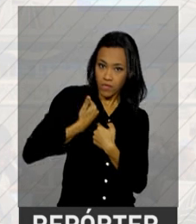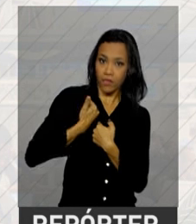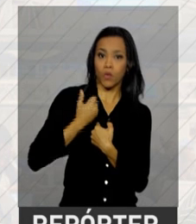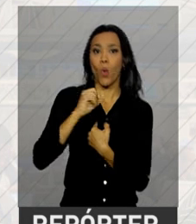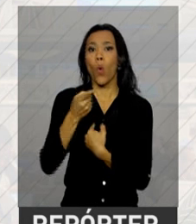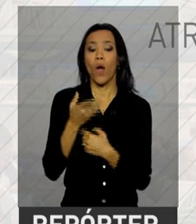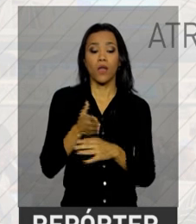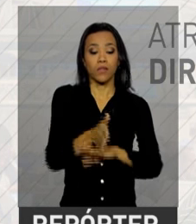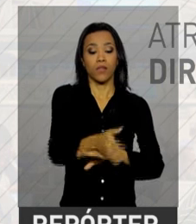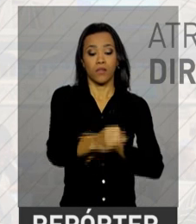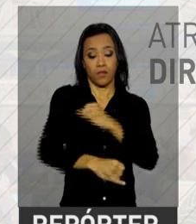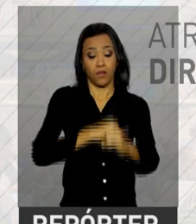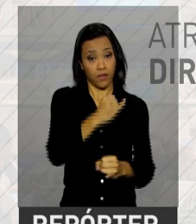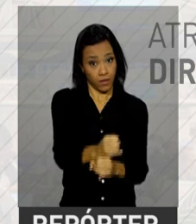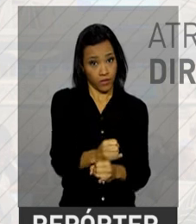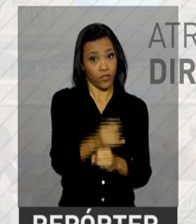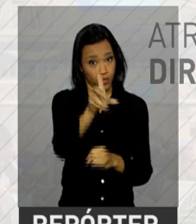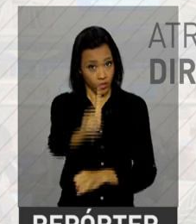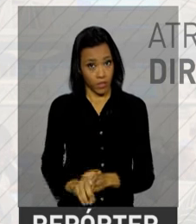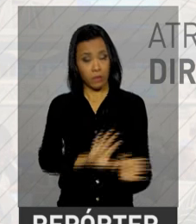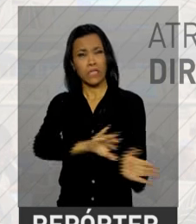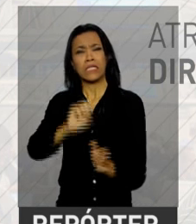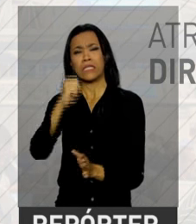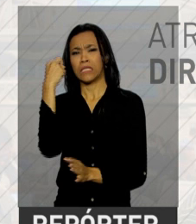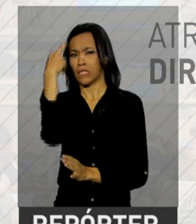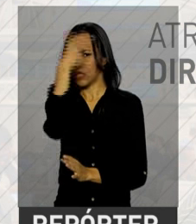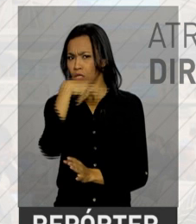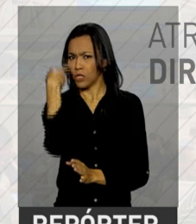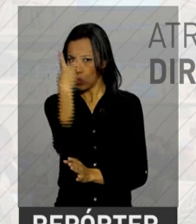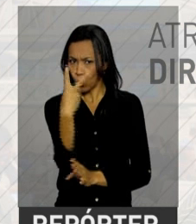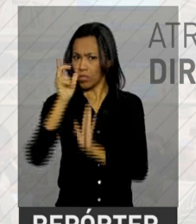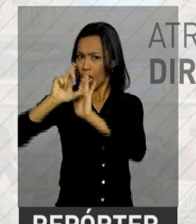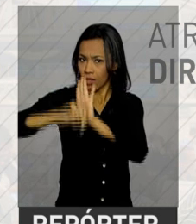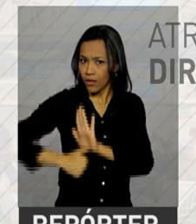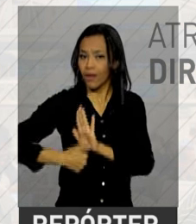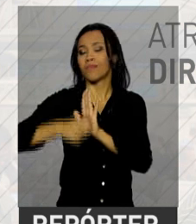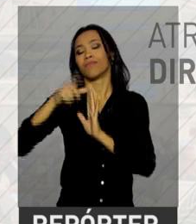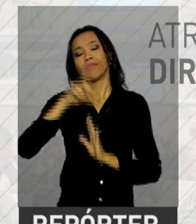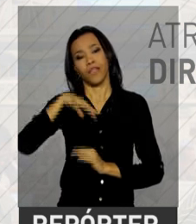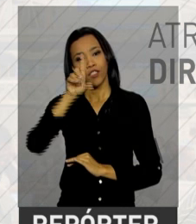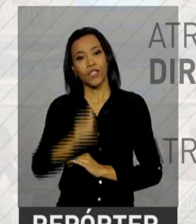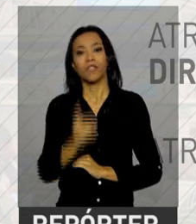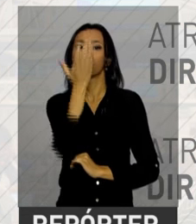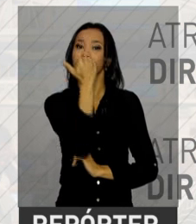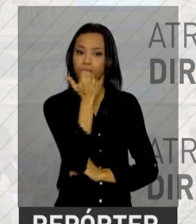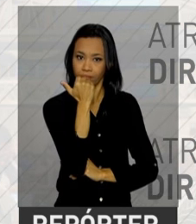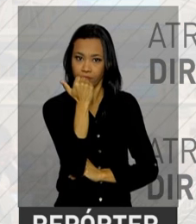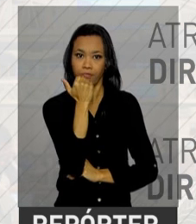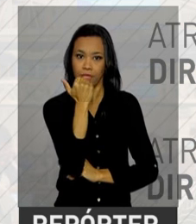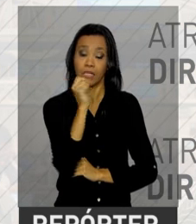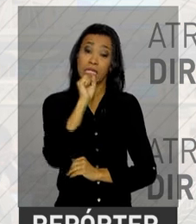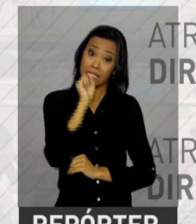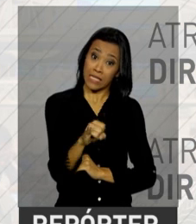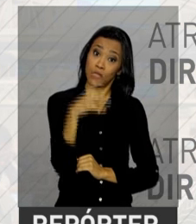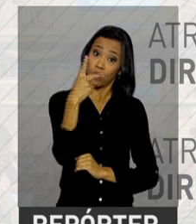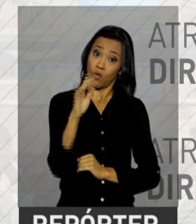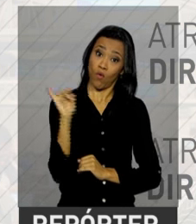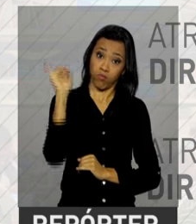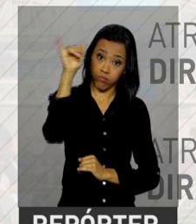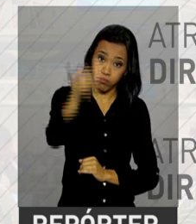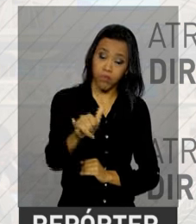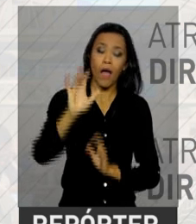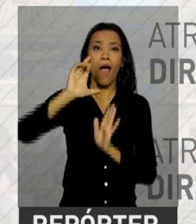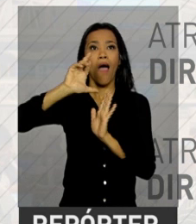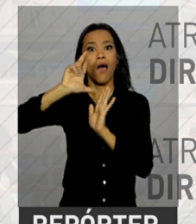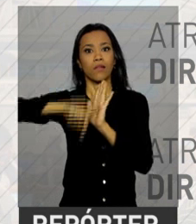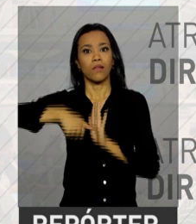à internet. Se o atraso passar de 2 horas, você também tem direito à alimentação. E se o seu voo atrasar por